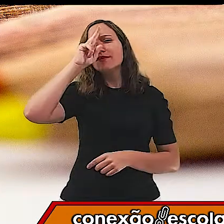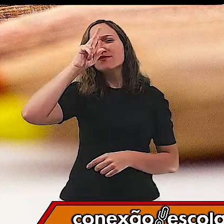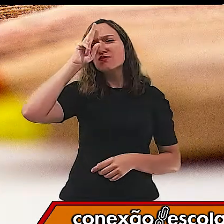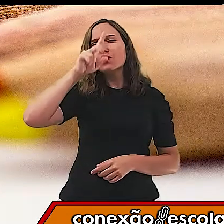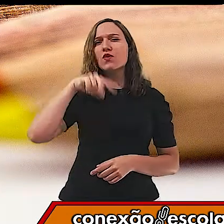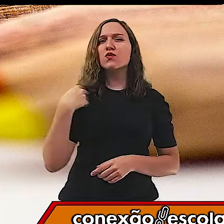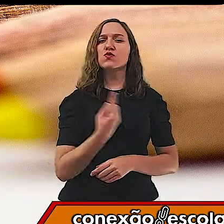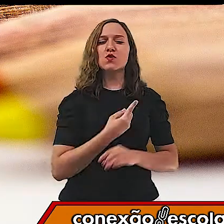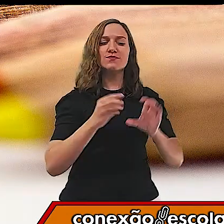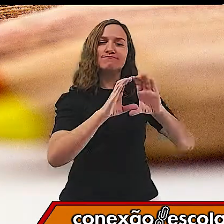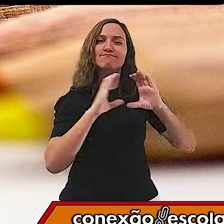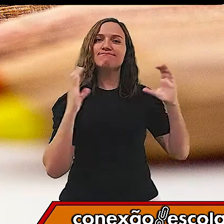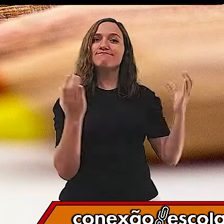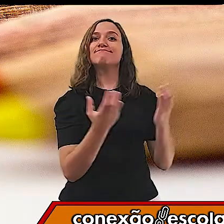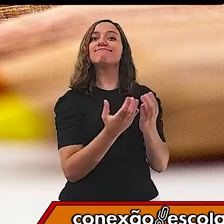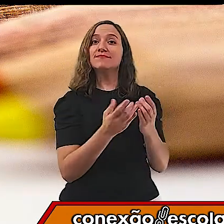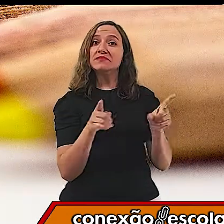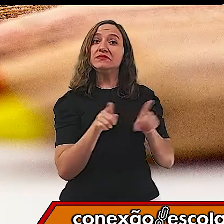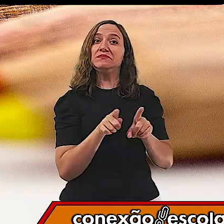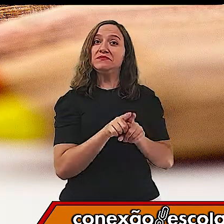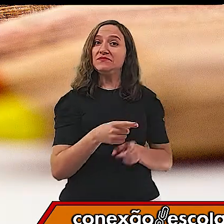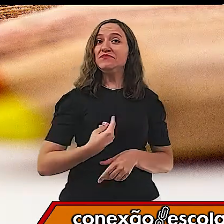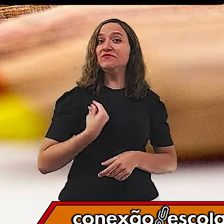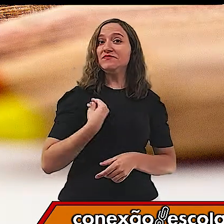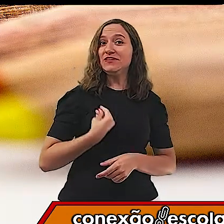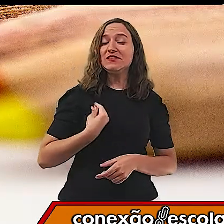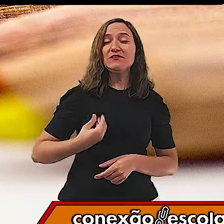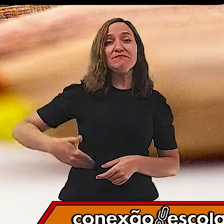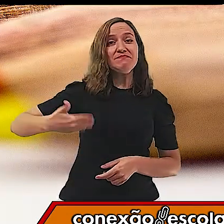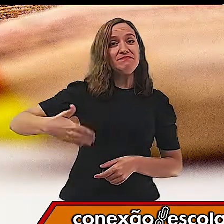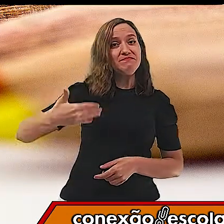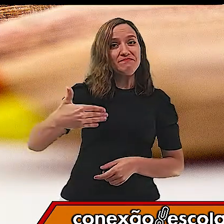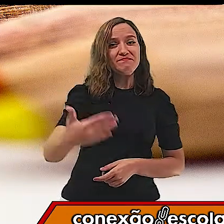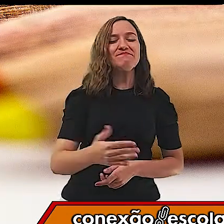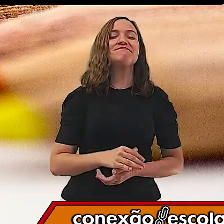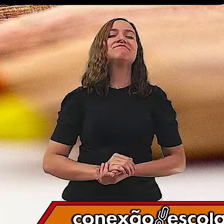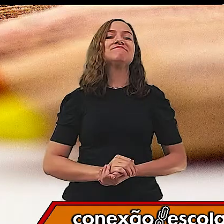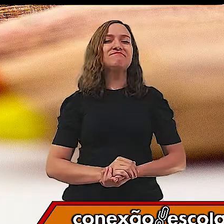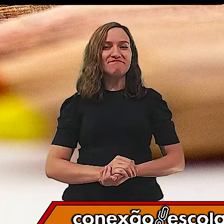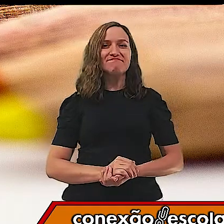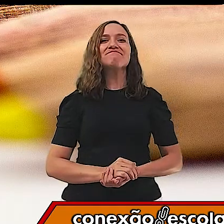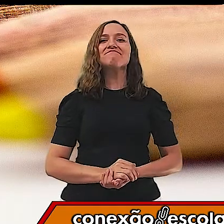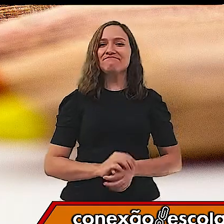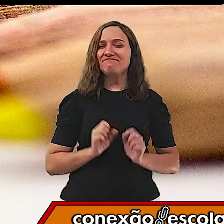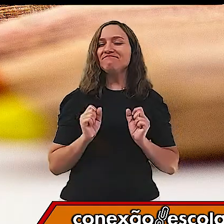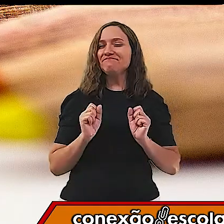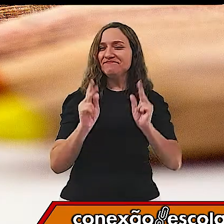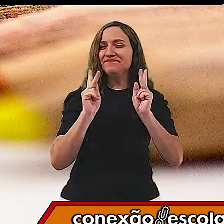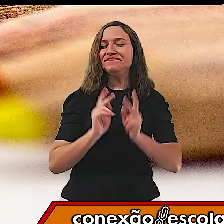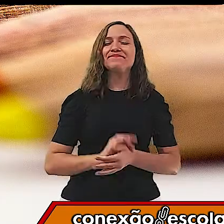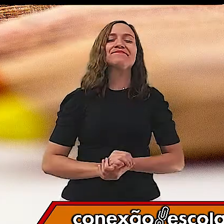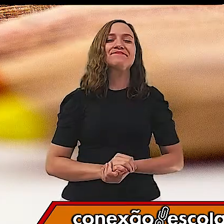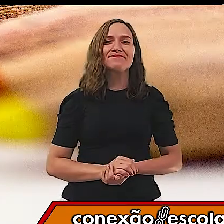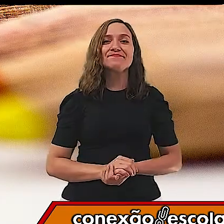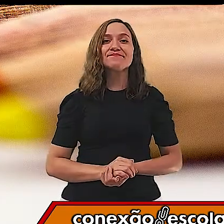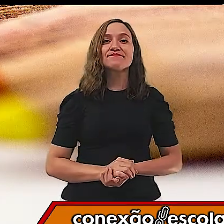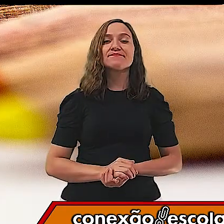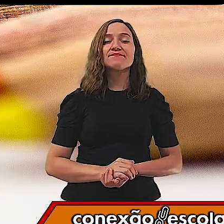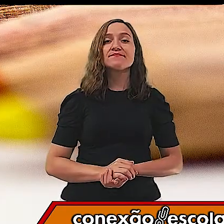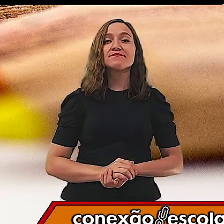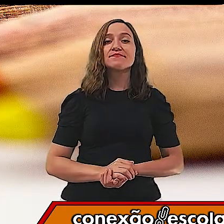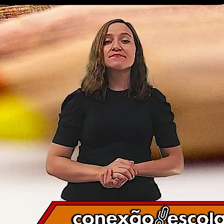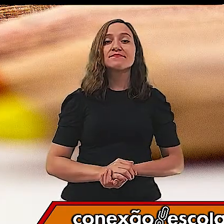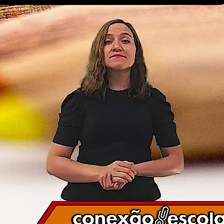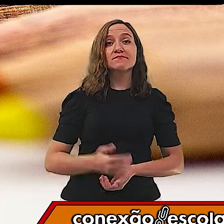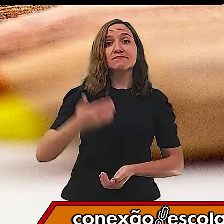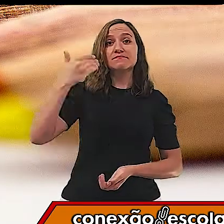nossa comunidade e da nossa vida, professora. Ah, então tá bom. Sou